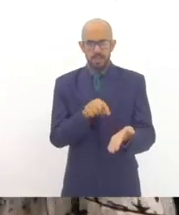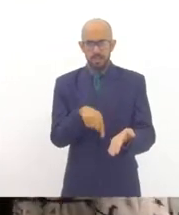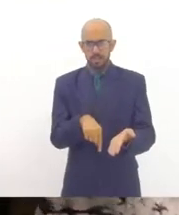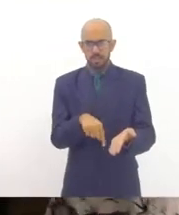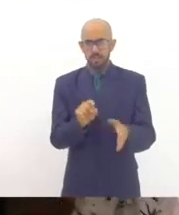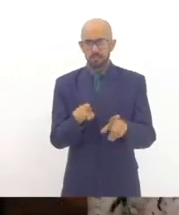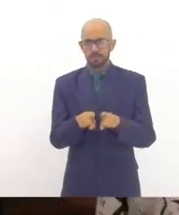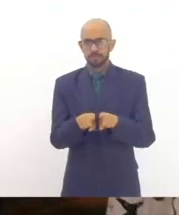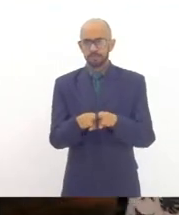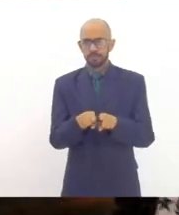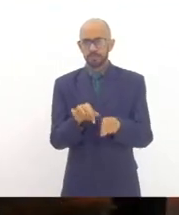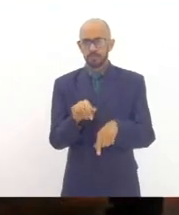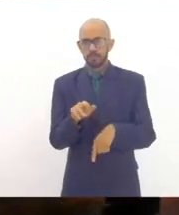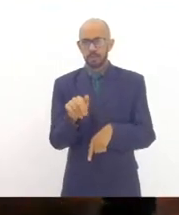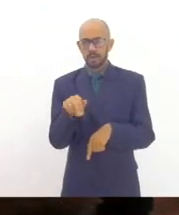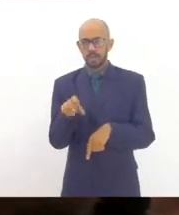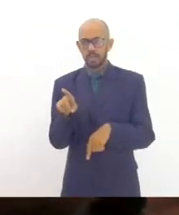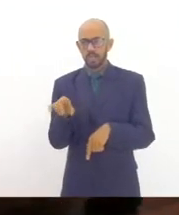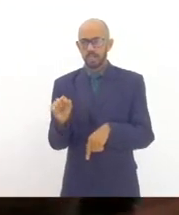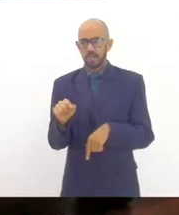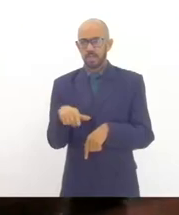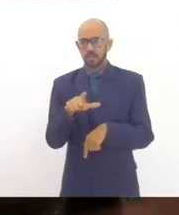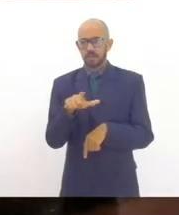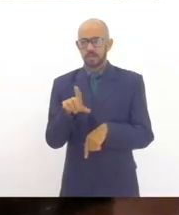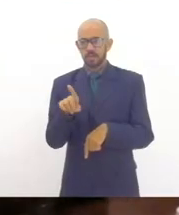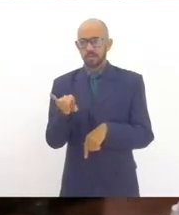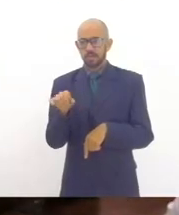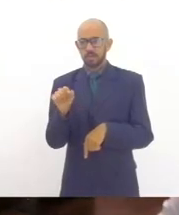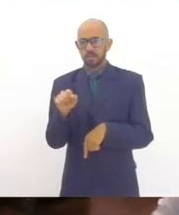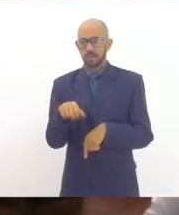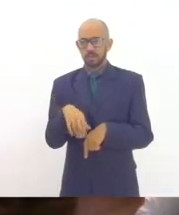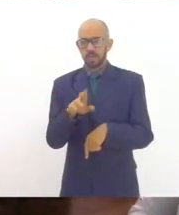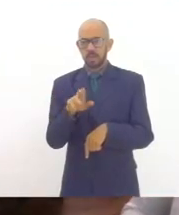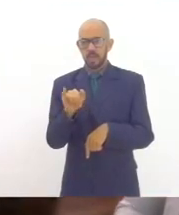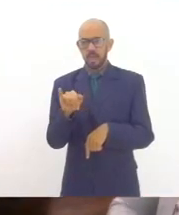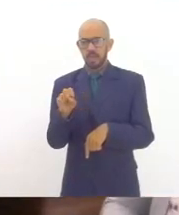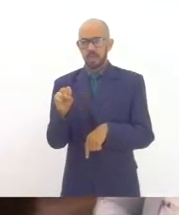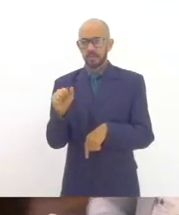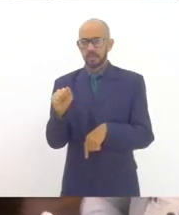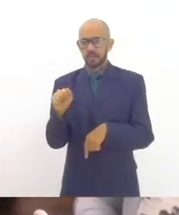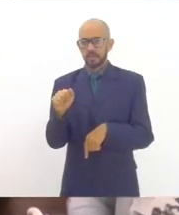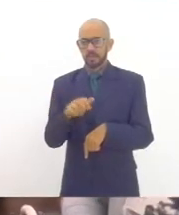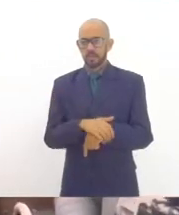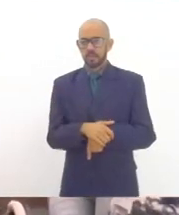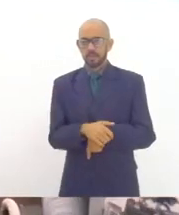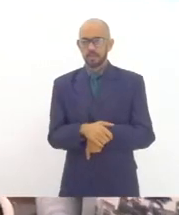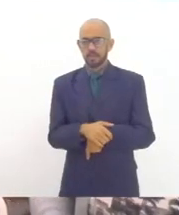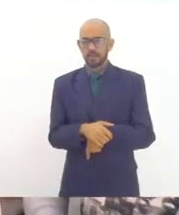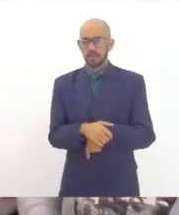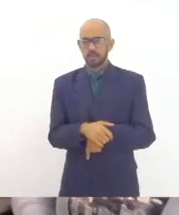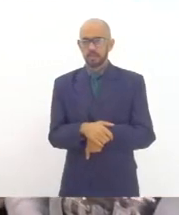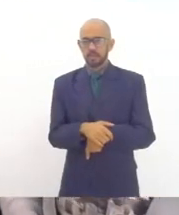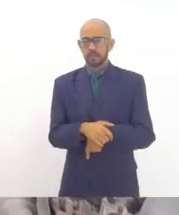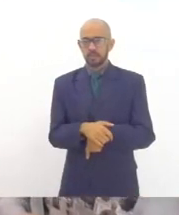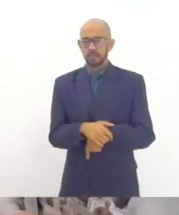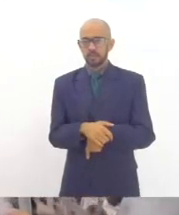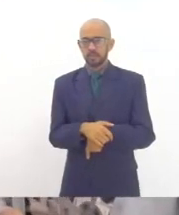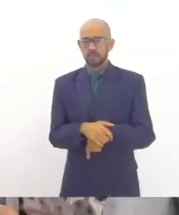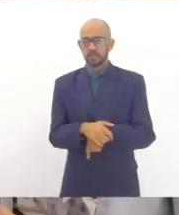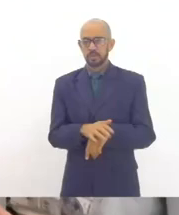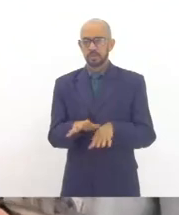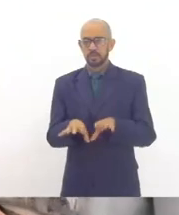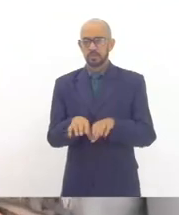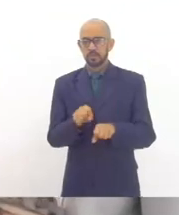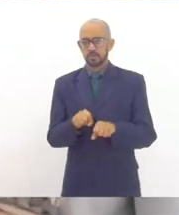Fernanda Torres, Lídia Moraes, Raiza Porto, Thaís Rosa, e de